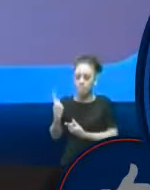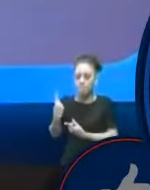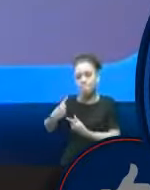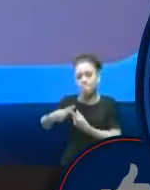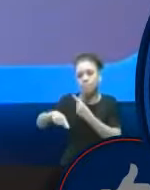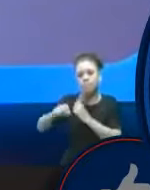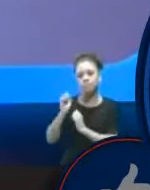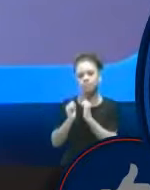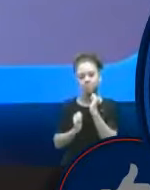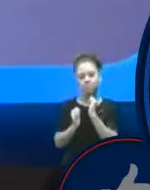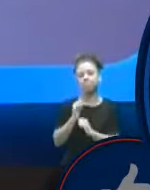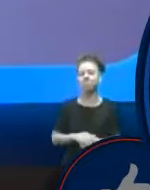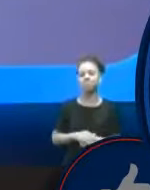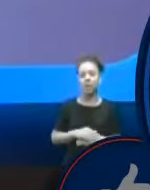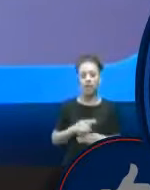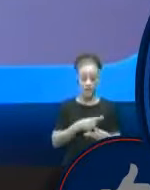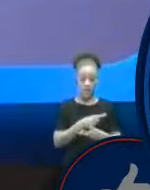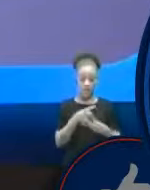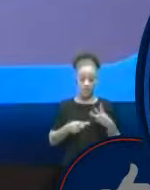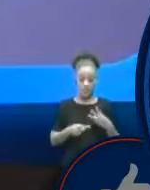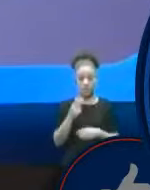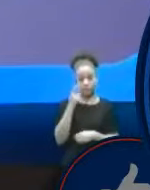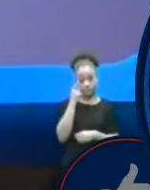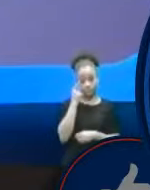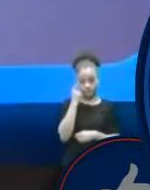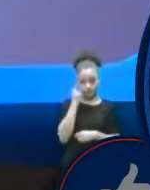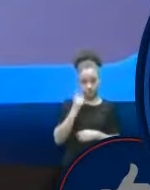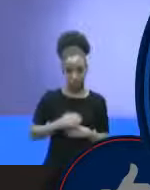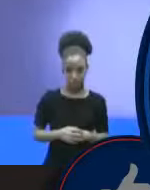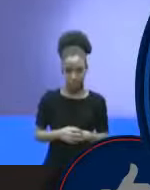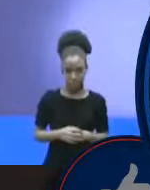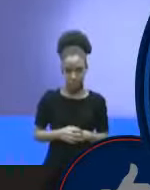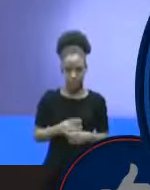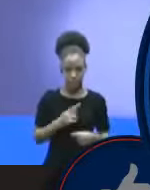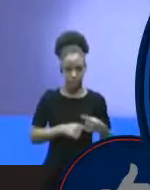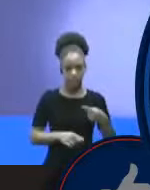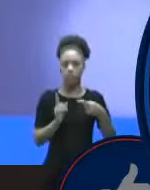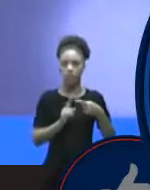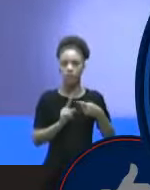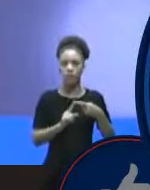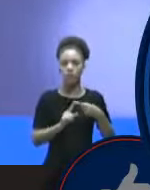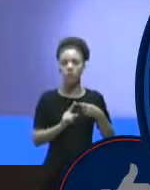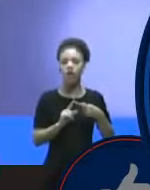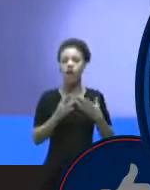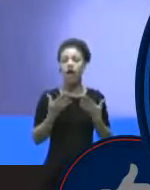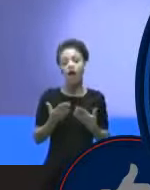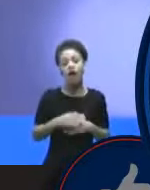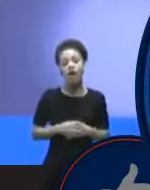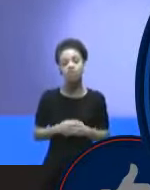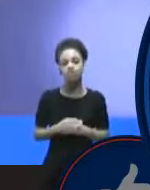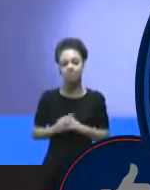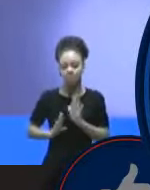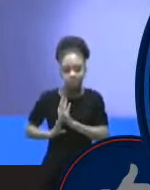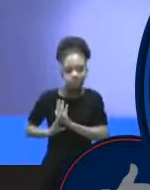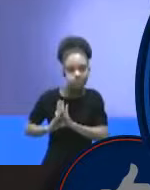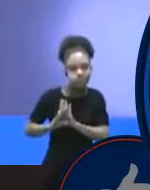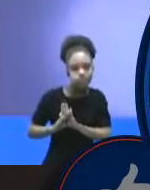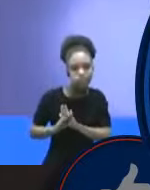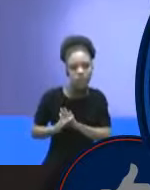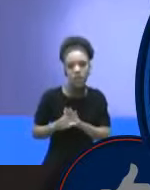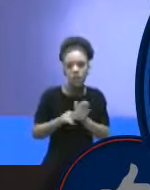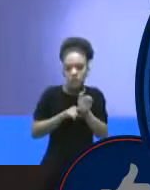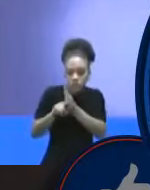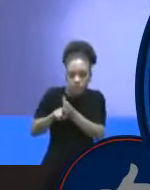da companhia a partir de três frentes. A primeira Valeu, Bruno, pelo superchat. A base ativa de clientes.